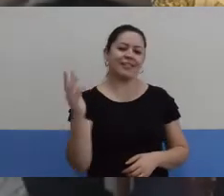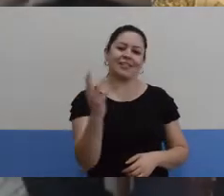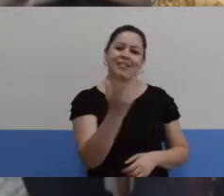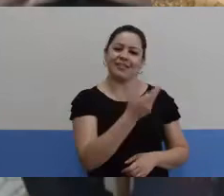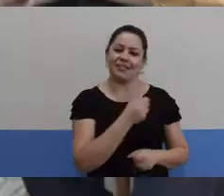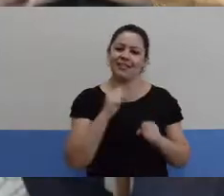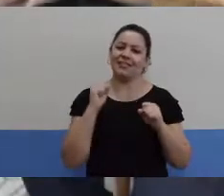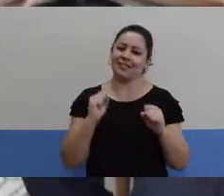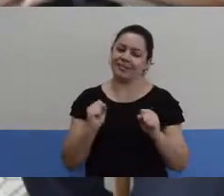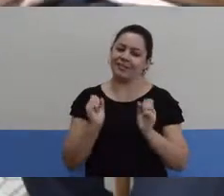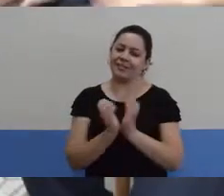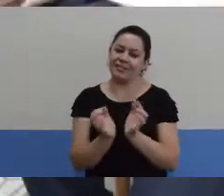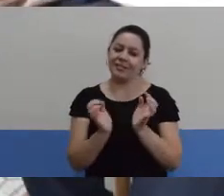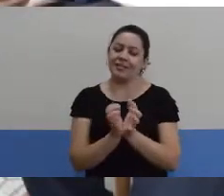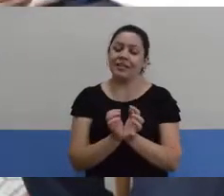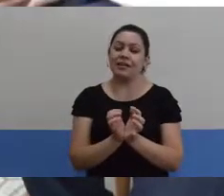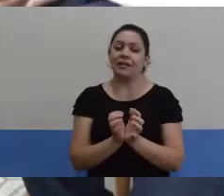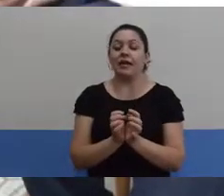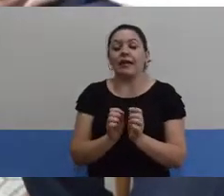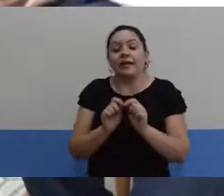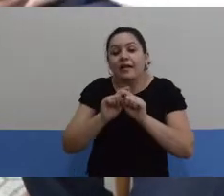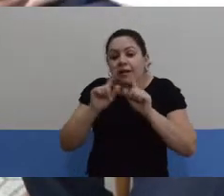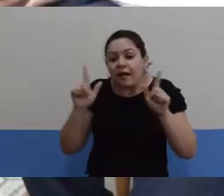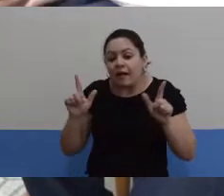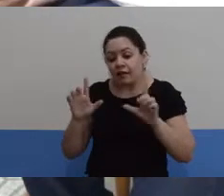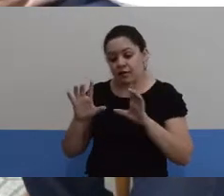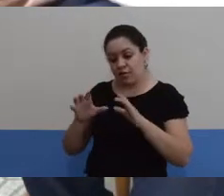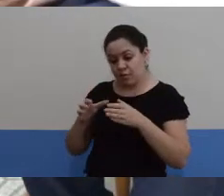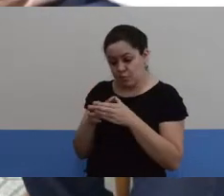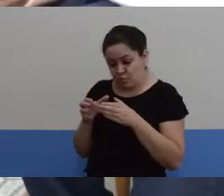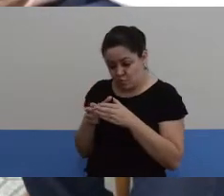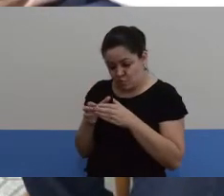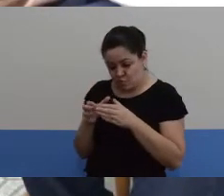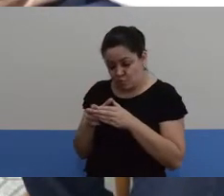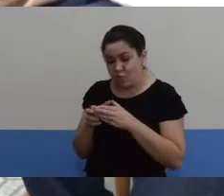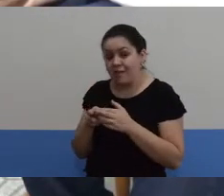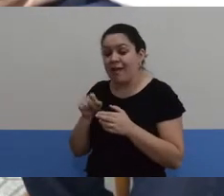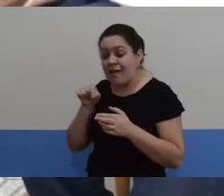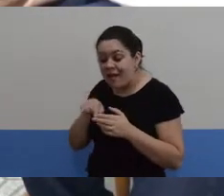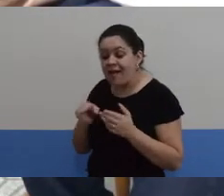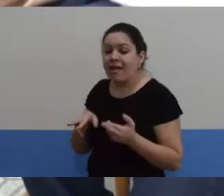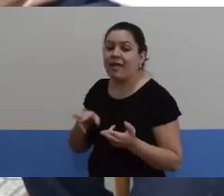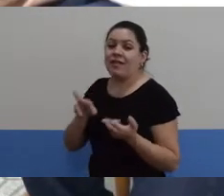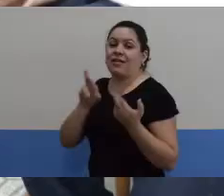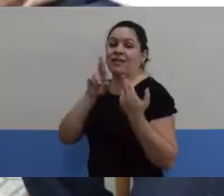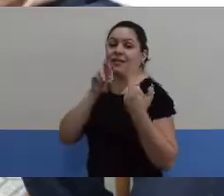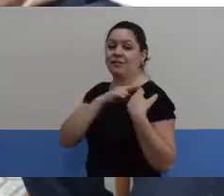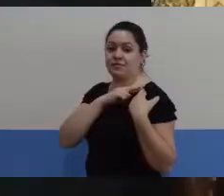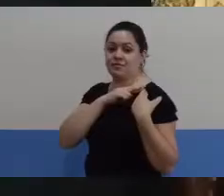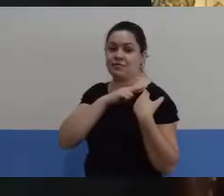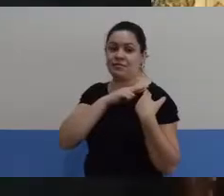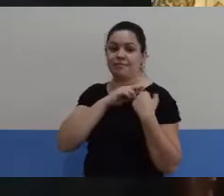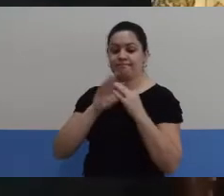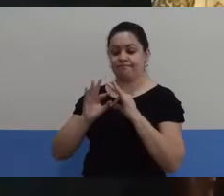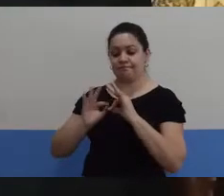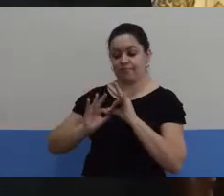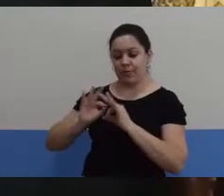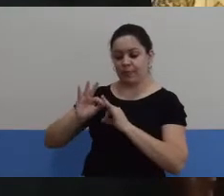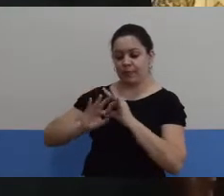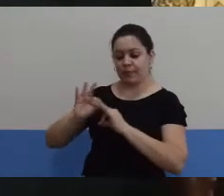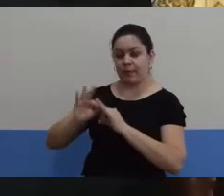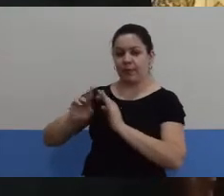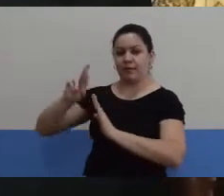o pároco constituiu uma comissão, né? Essa comissão é a responsável para elaborar esse